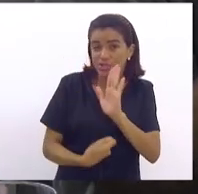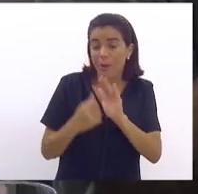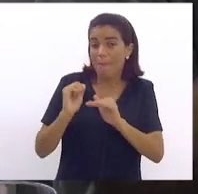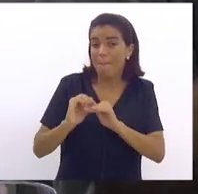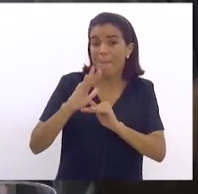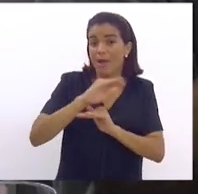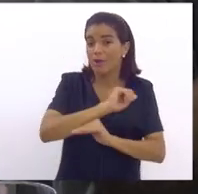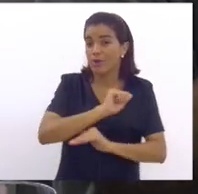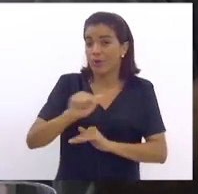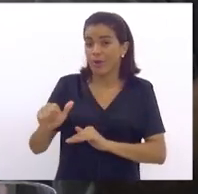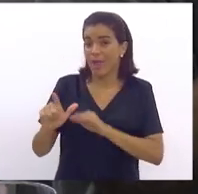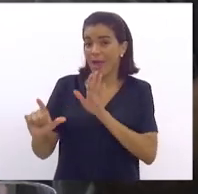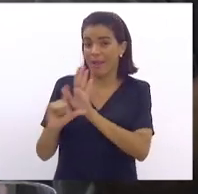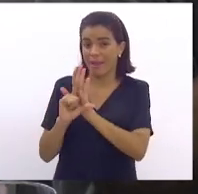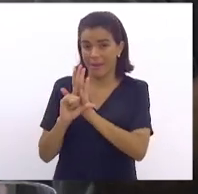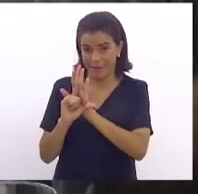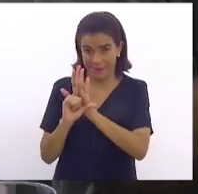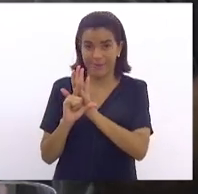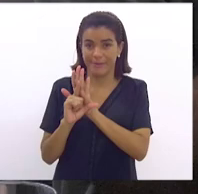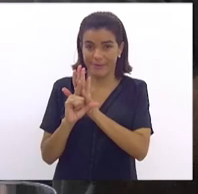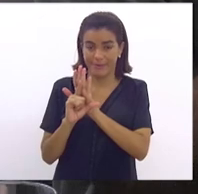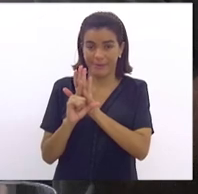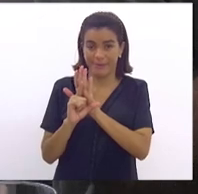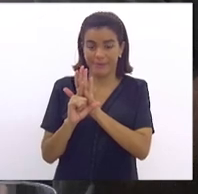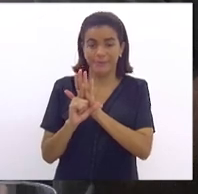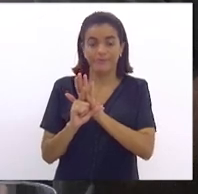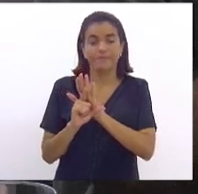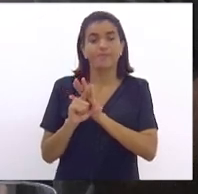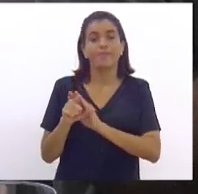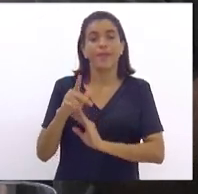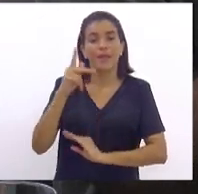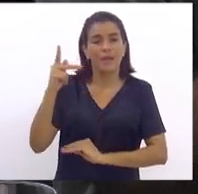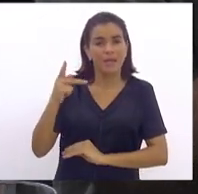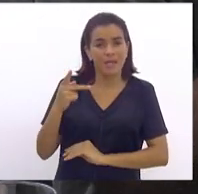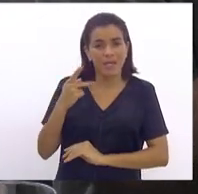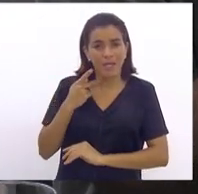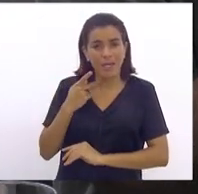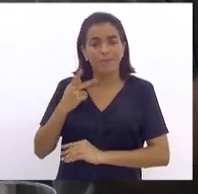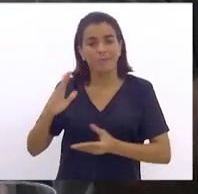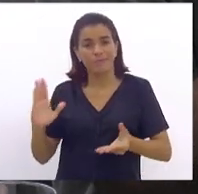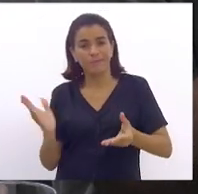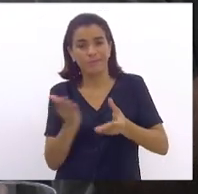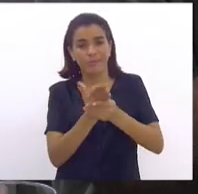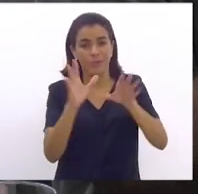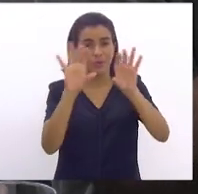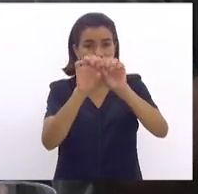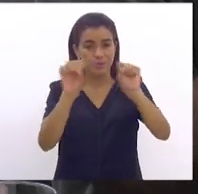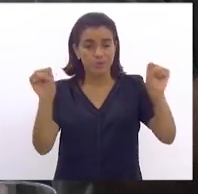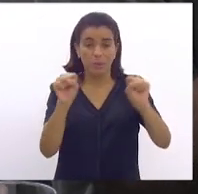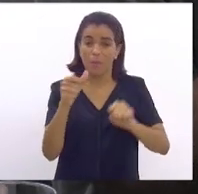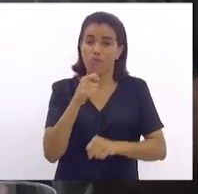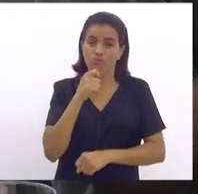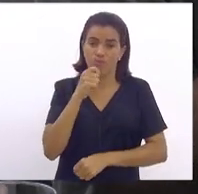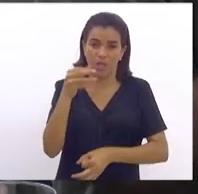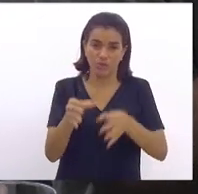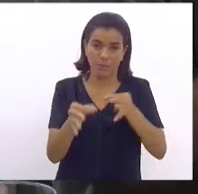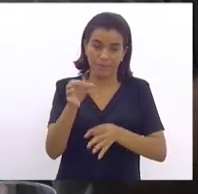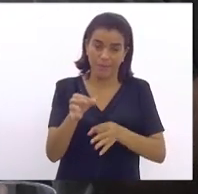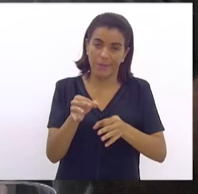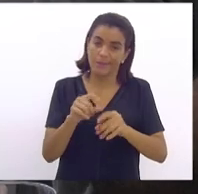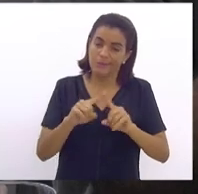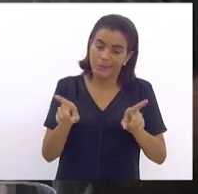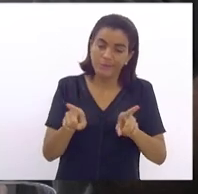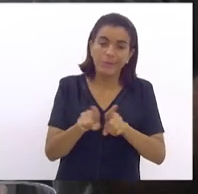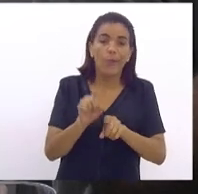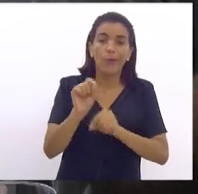do que a lei dizia. O que a lei dizia. A procuradoria recorreu ao Supremo e não está julgado, mas está suspenso, né, função